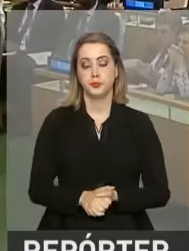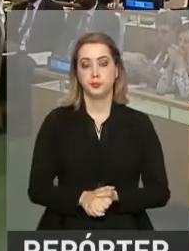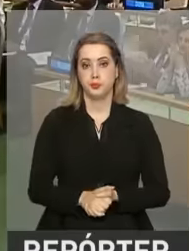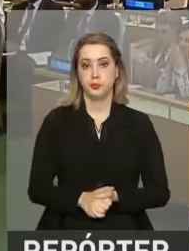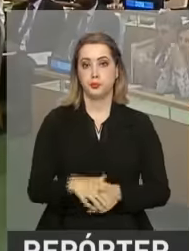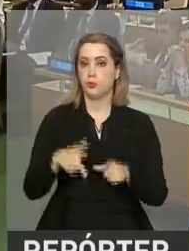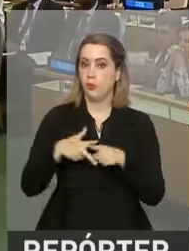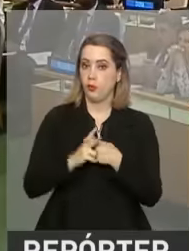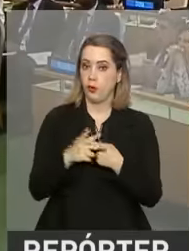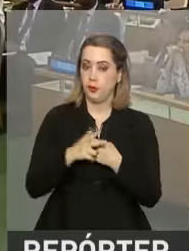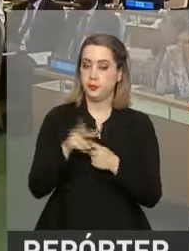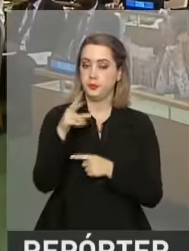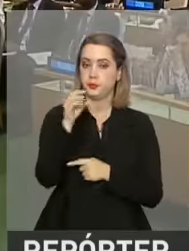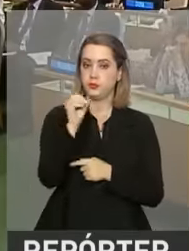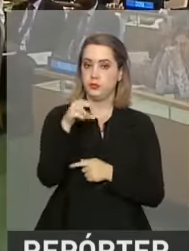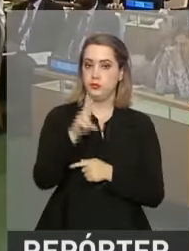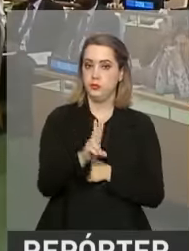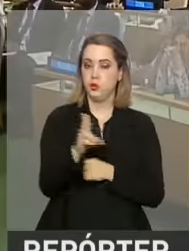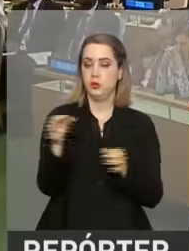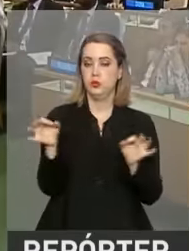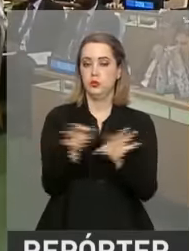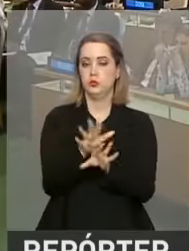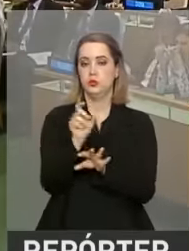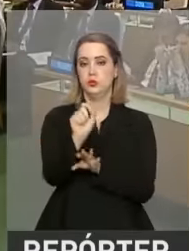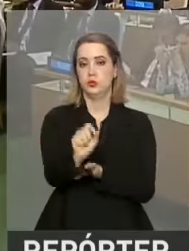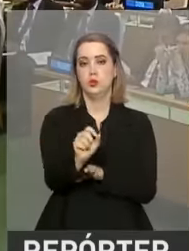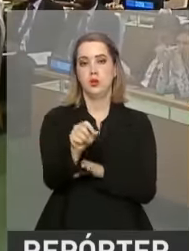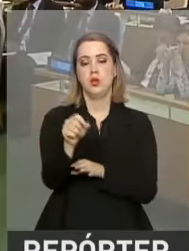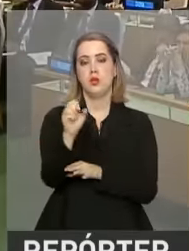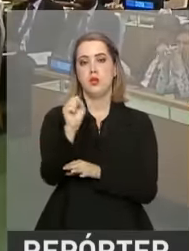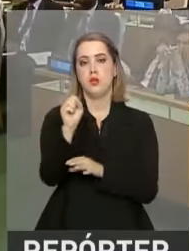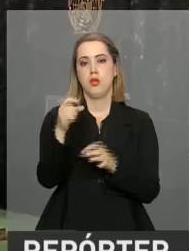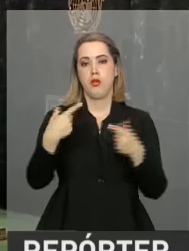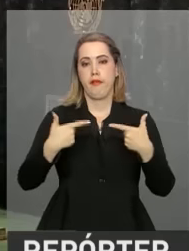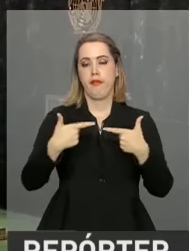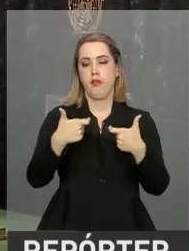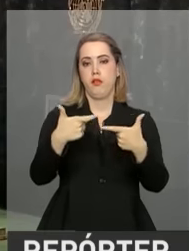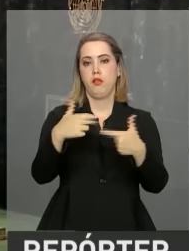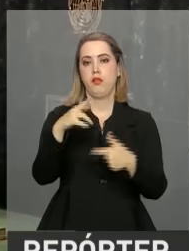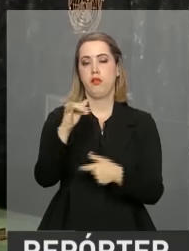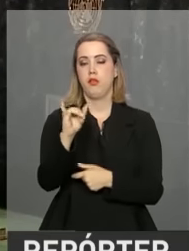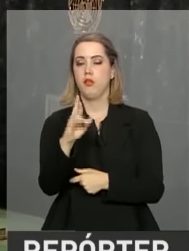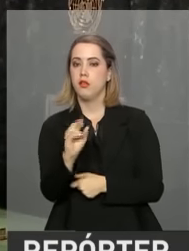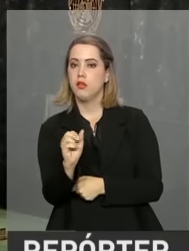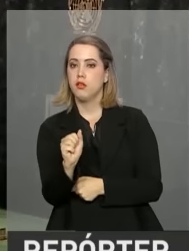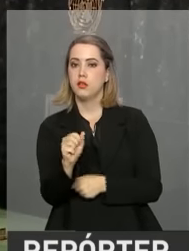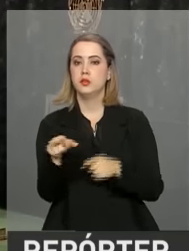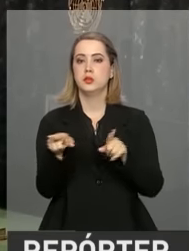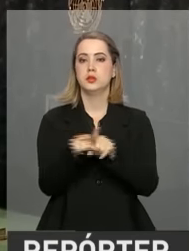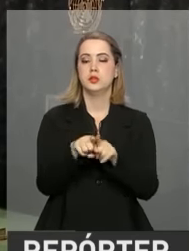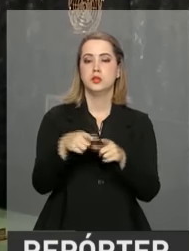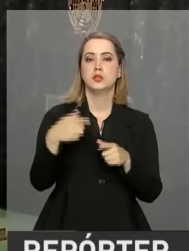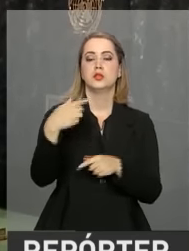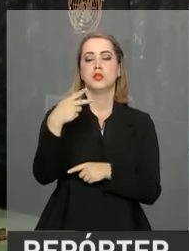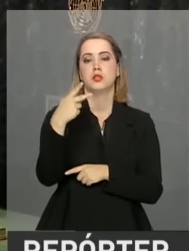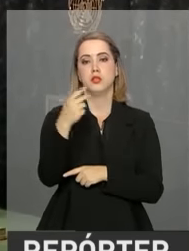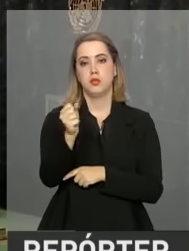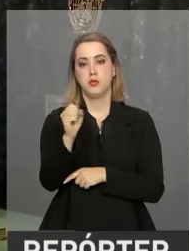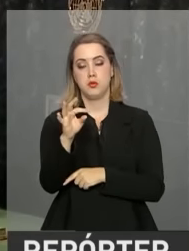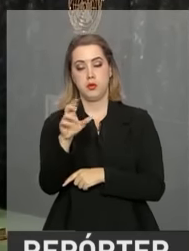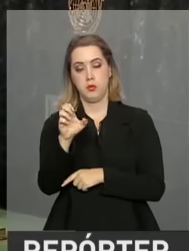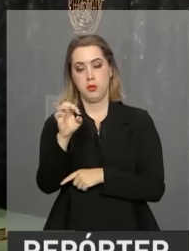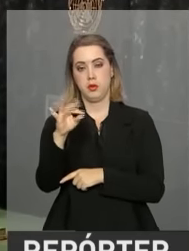Conselho de Segurança da ONU, o fim da guerra da Síria e a criação de um Estado da Palestina também foram temas apontados pelo presidente, que